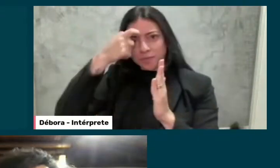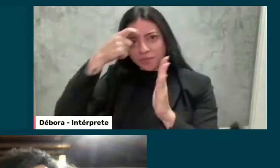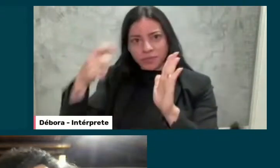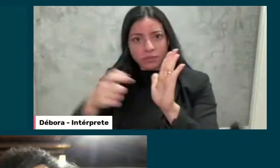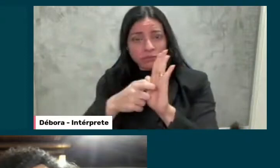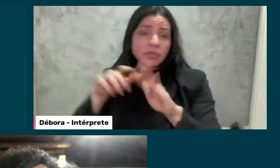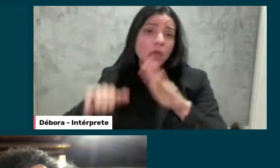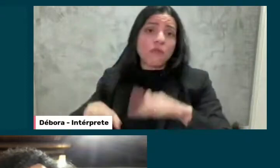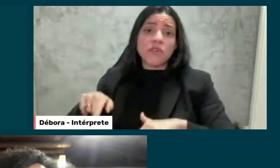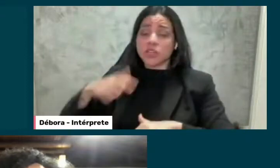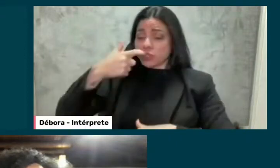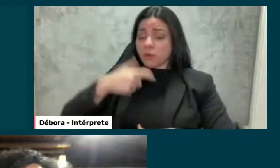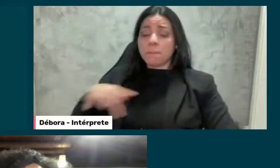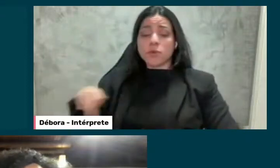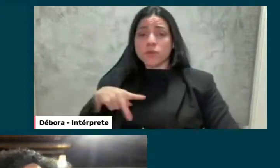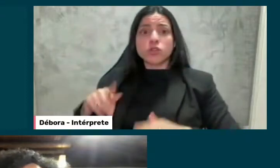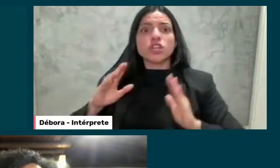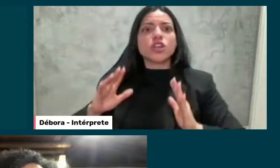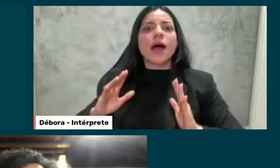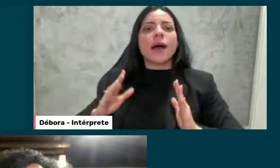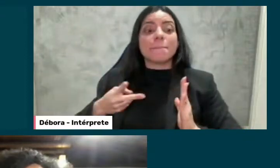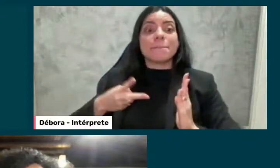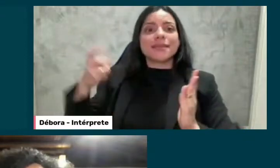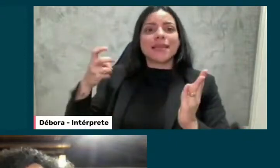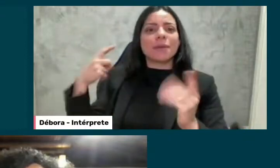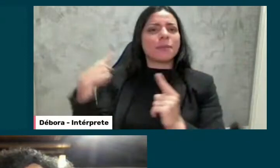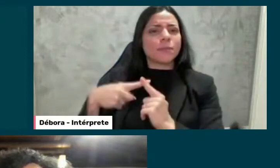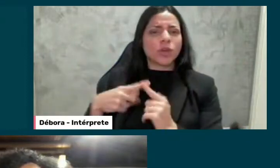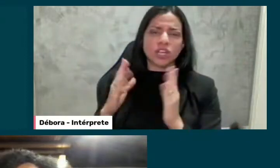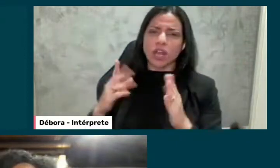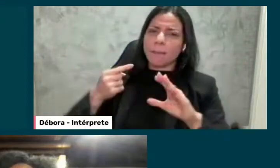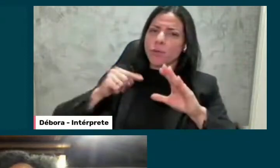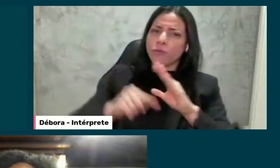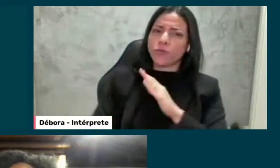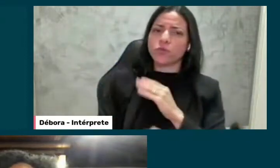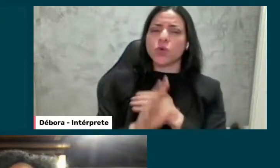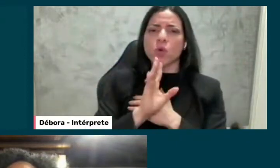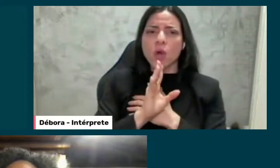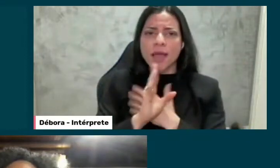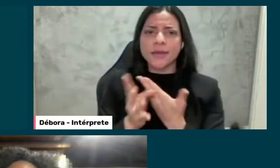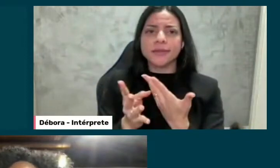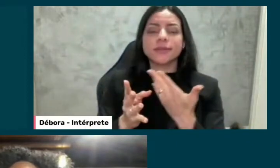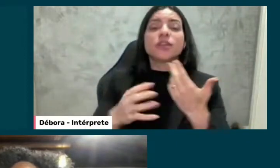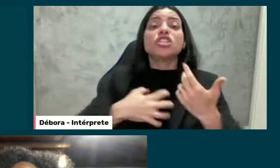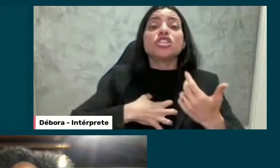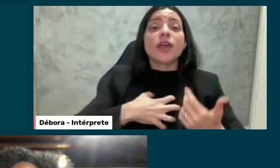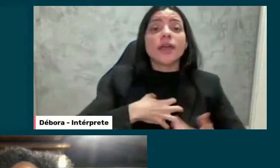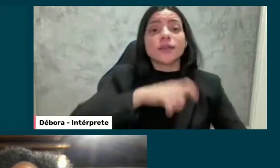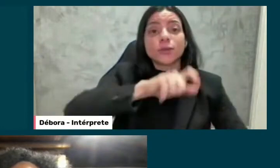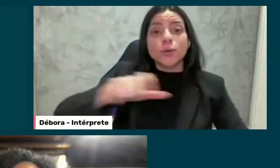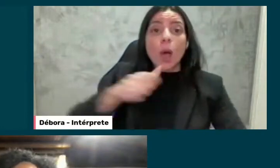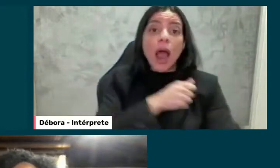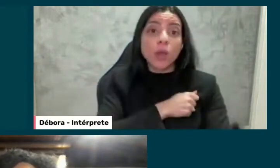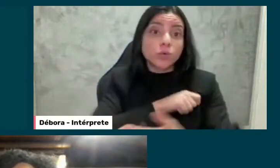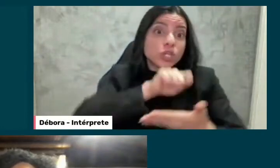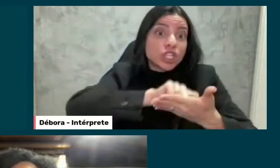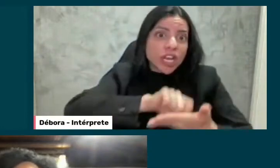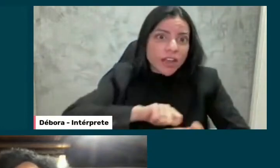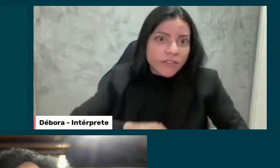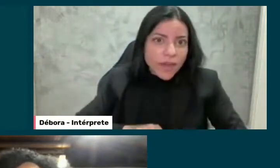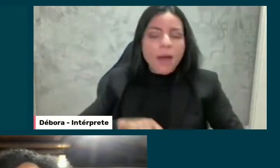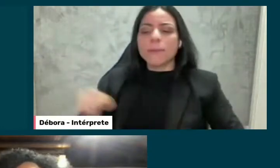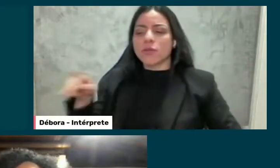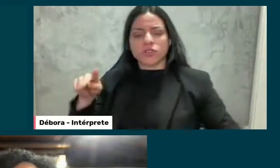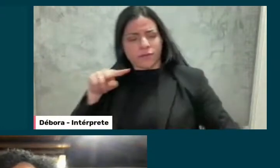estão tão especializadas naquele tema que estudam, conhecem tanto a narrativa daqueles alunos, que chama a atenção de alguma forma.